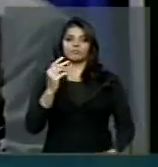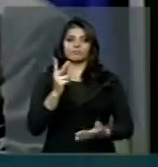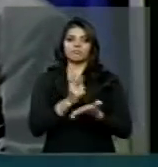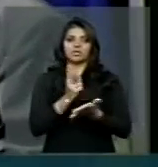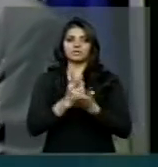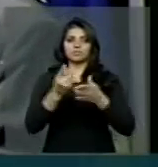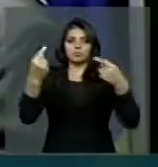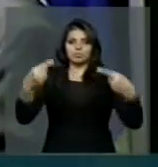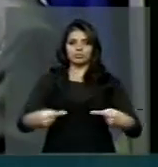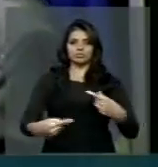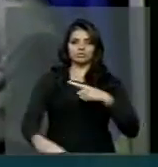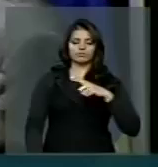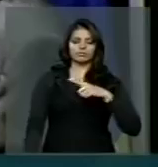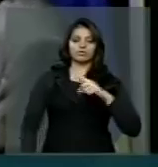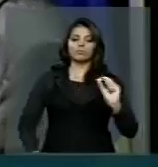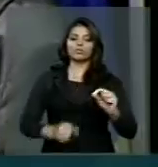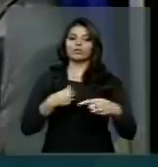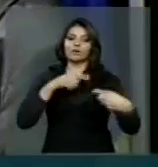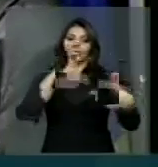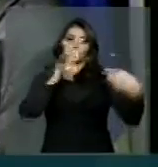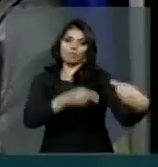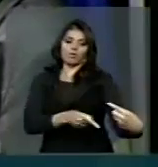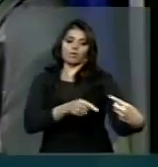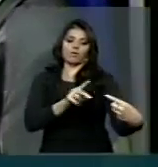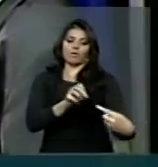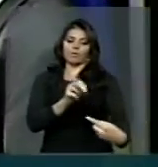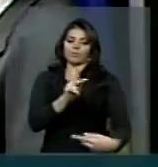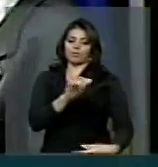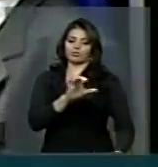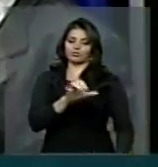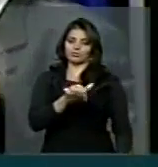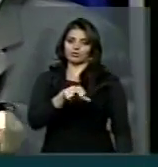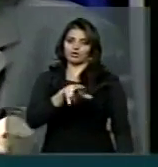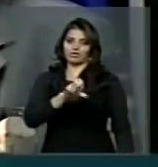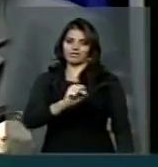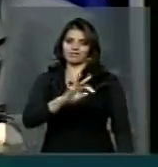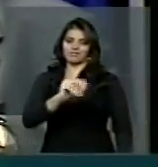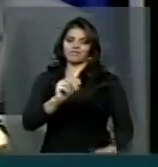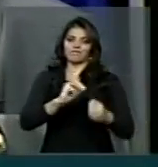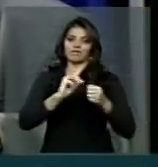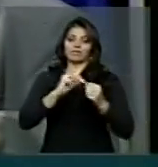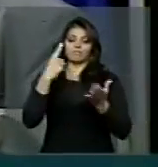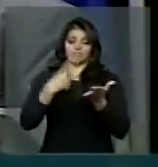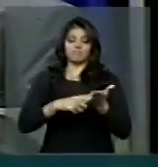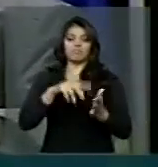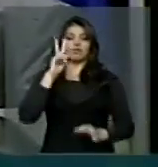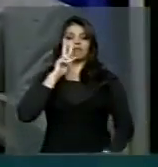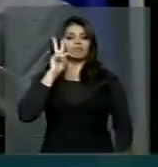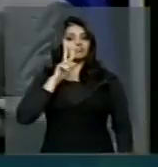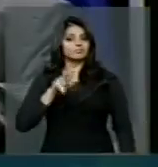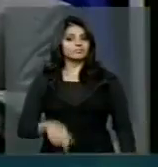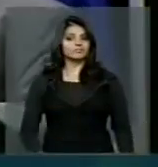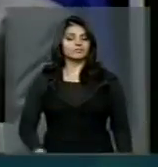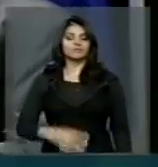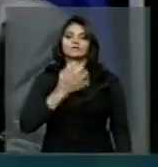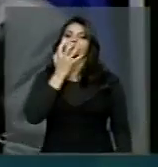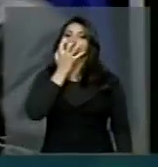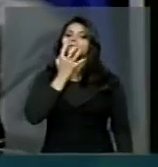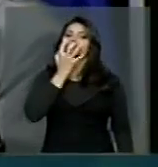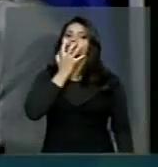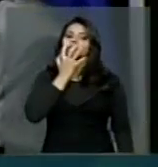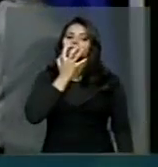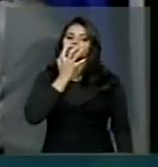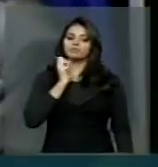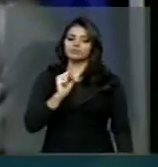oposição, aquilo que o oposicionista pode ter feito de marcante. Sarney foi um presidente